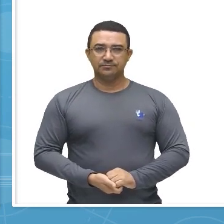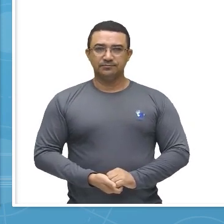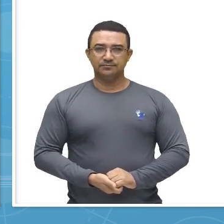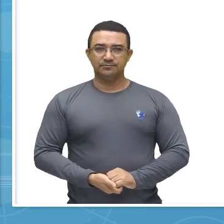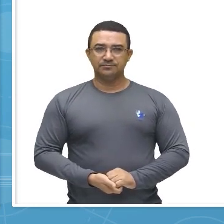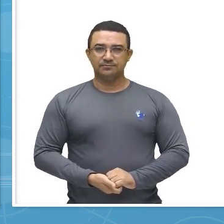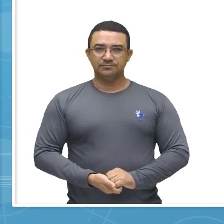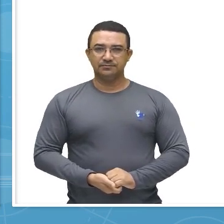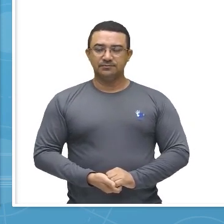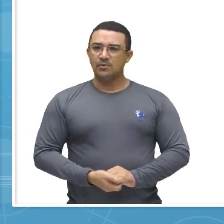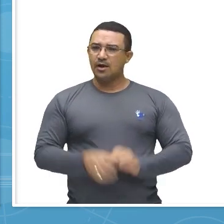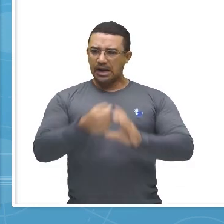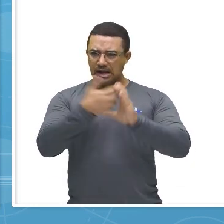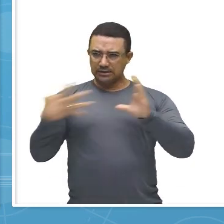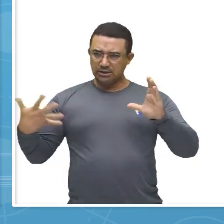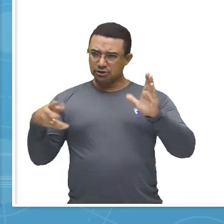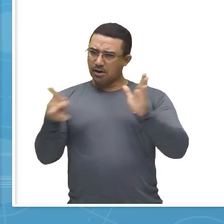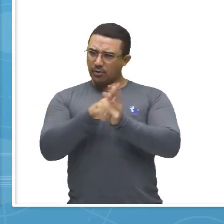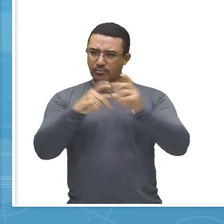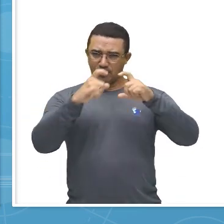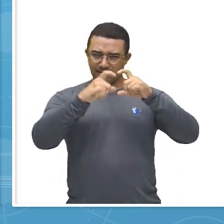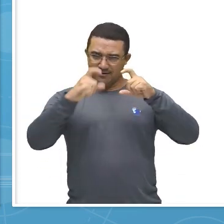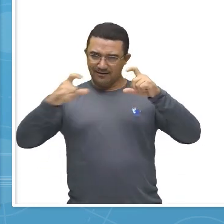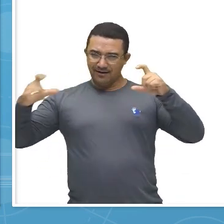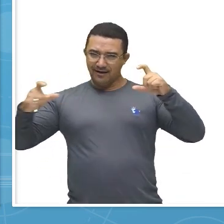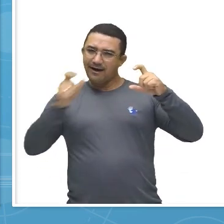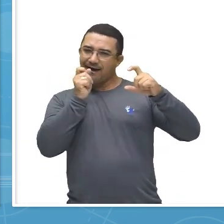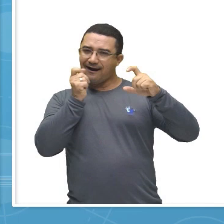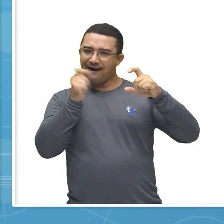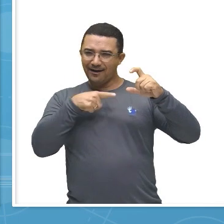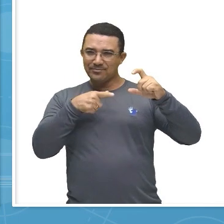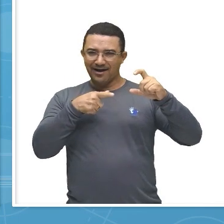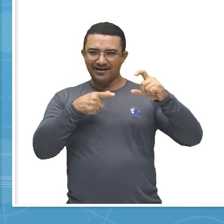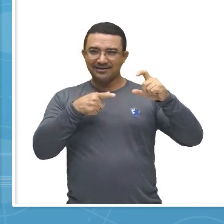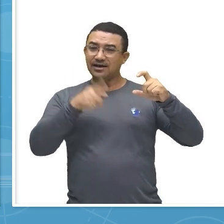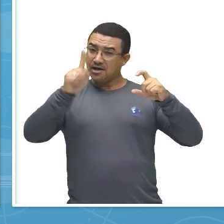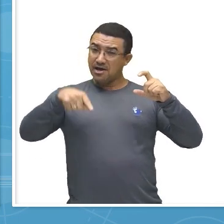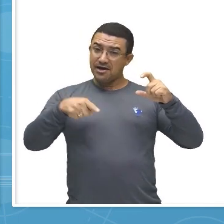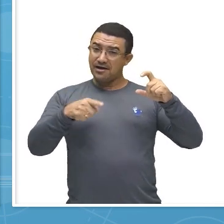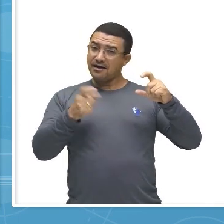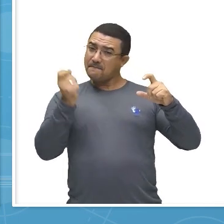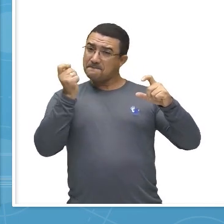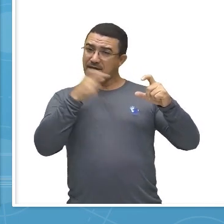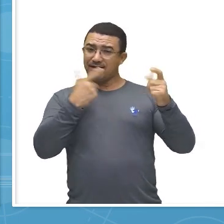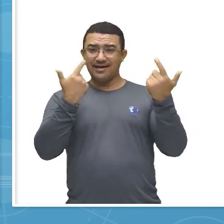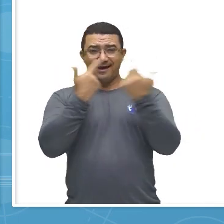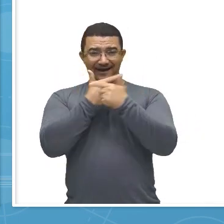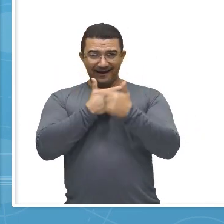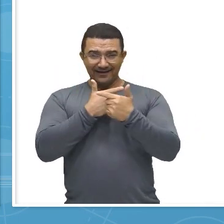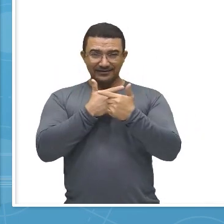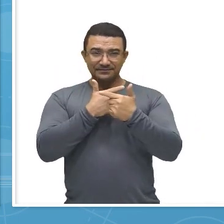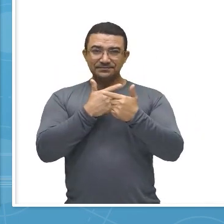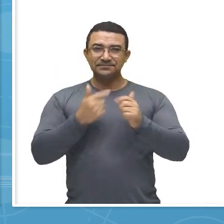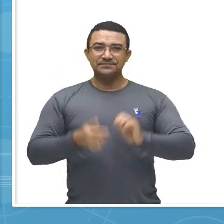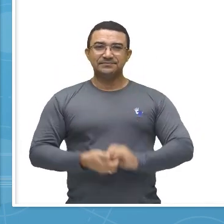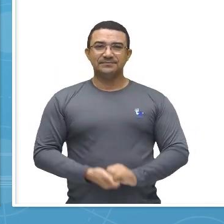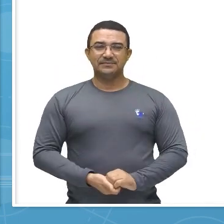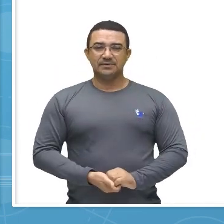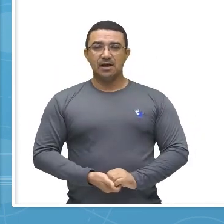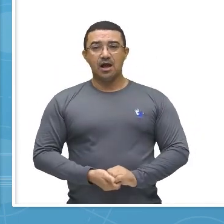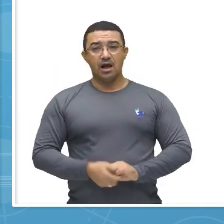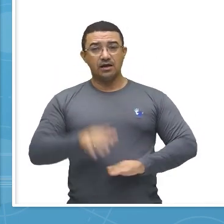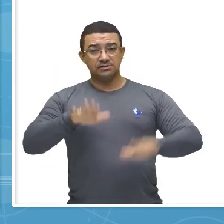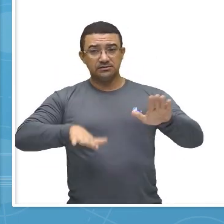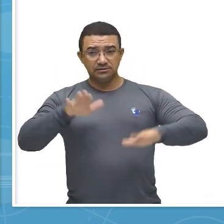Muito bem, características da charge, é o humor, característica da charge, em determinados pontos,